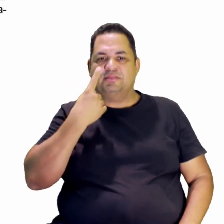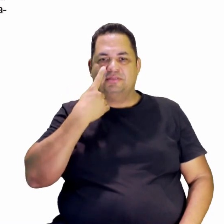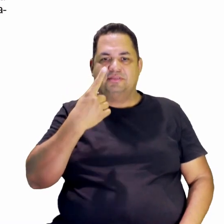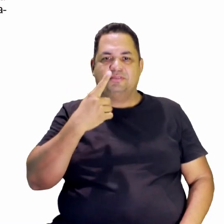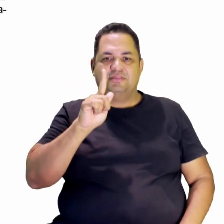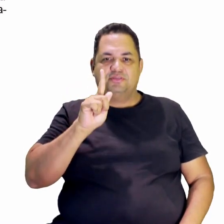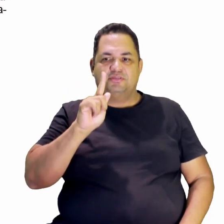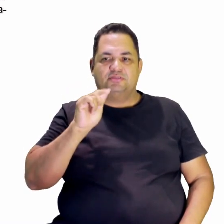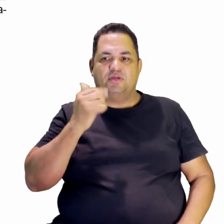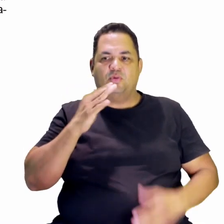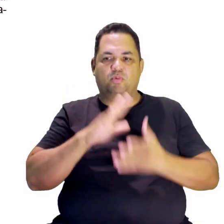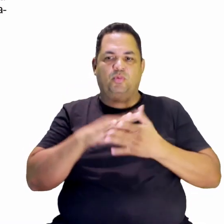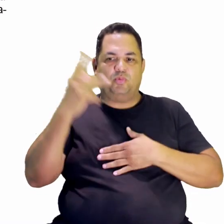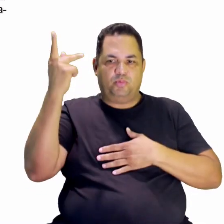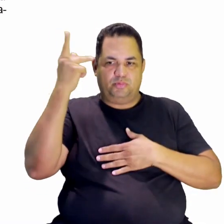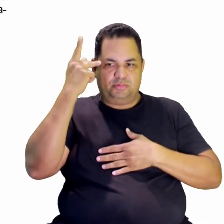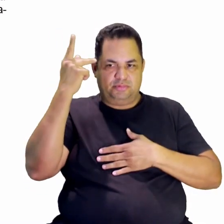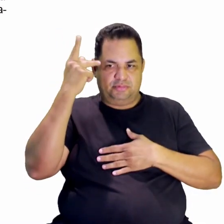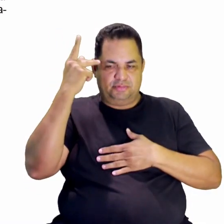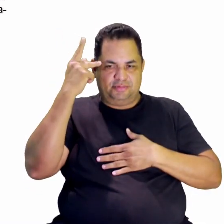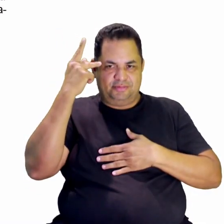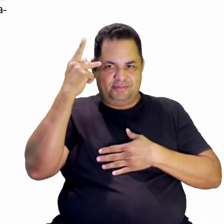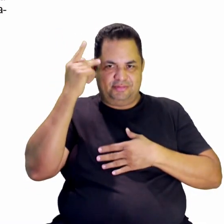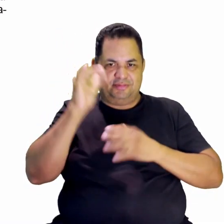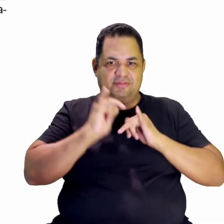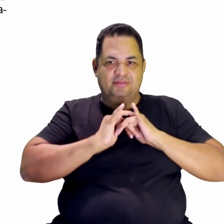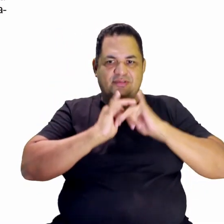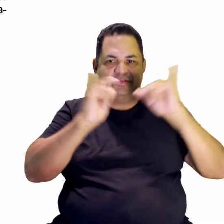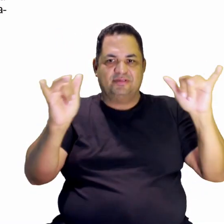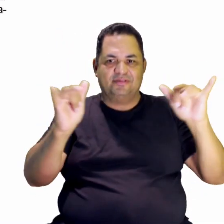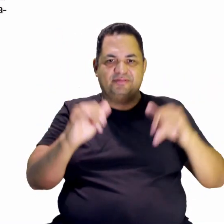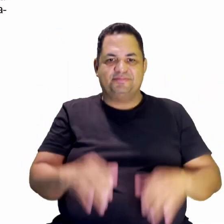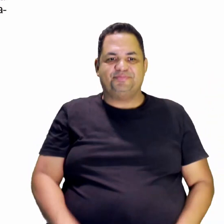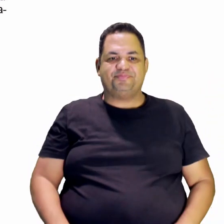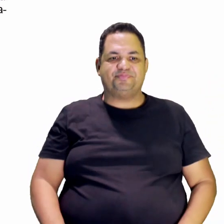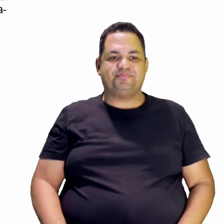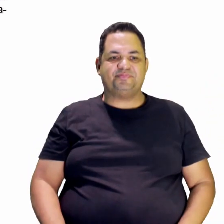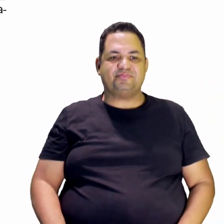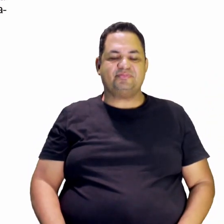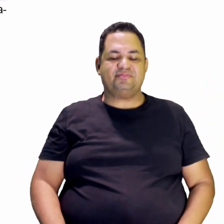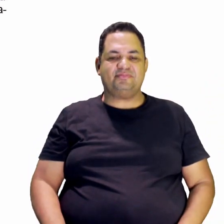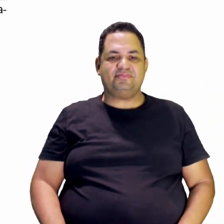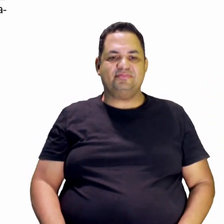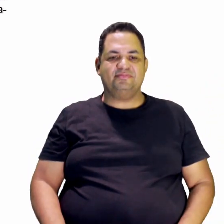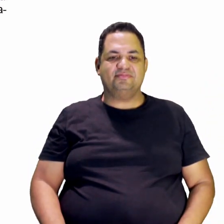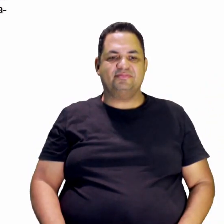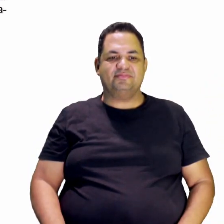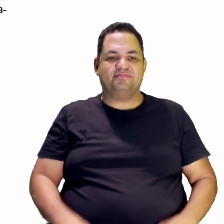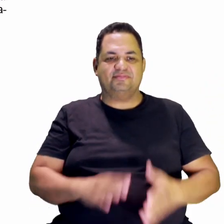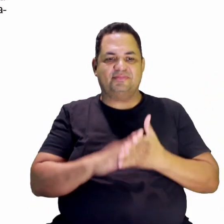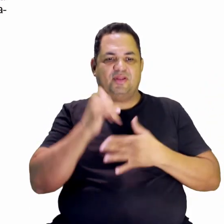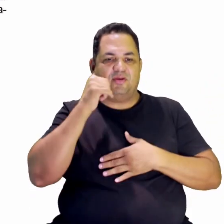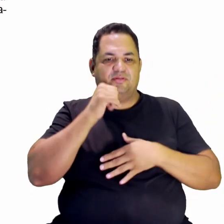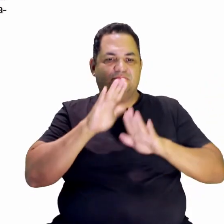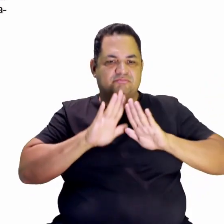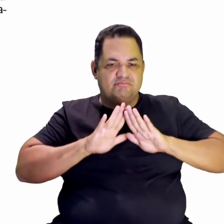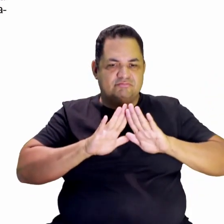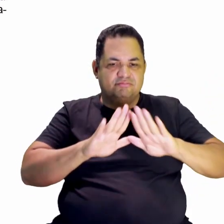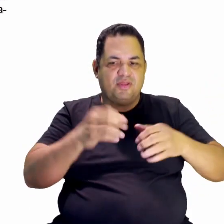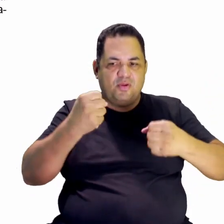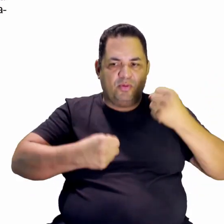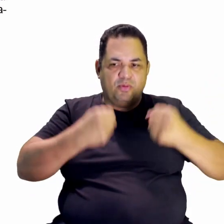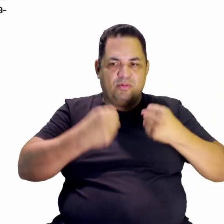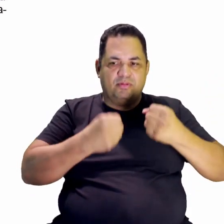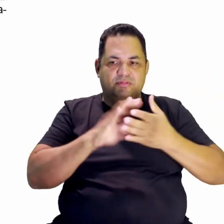G1 em São Paulo publicou no Planeta Bizarro, né? Então lá, a mulher foi flagrada empurrando seu carro em um bairro de